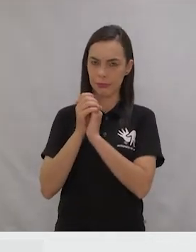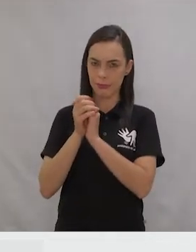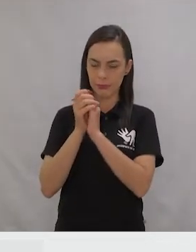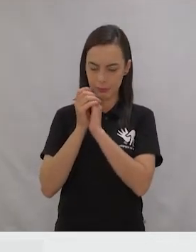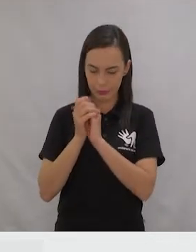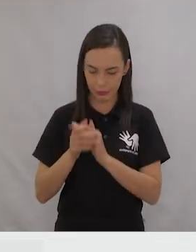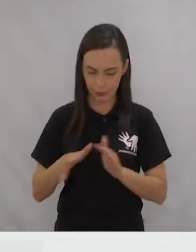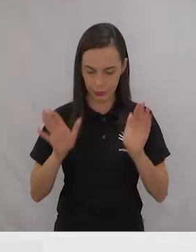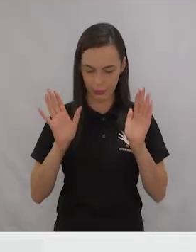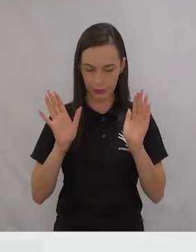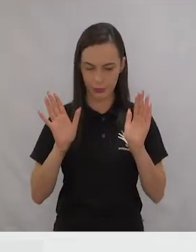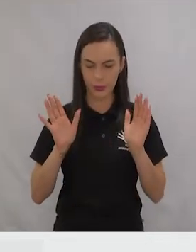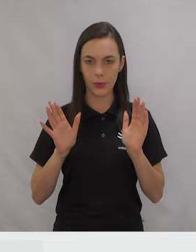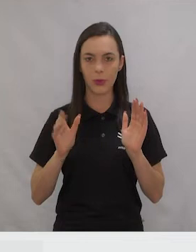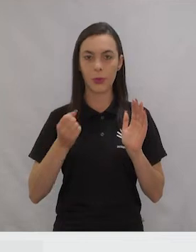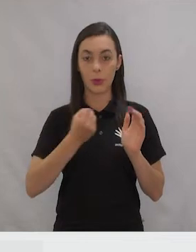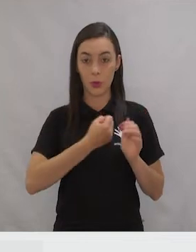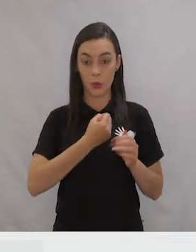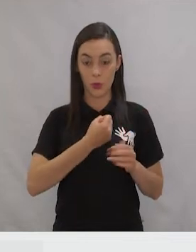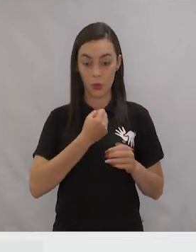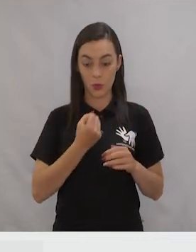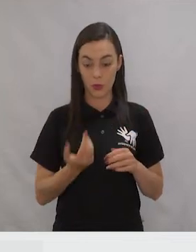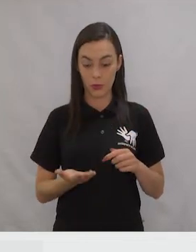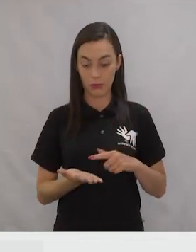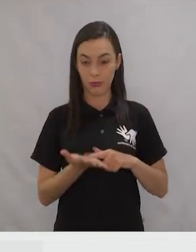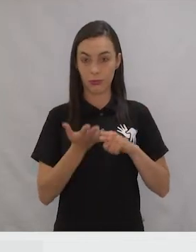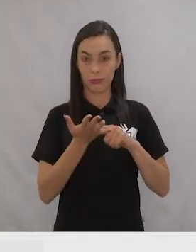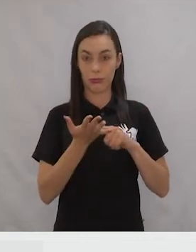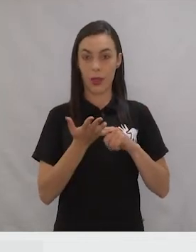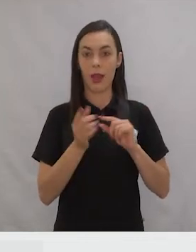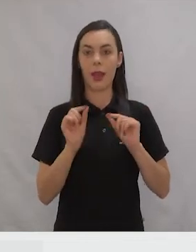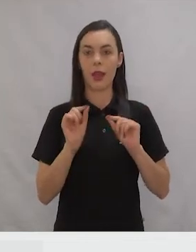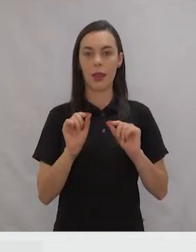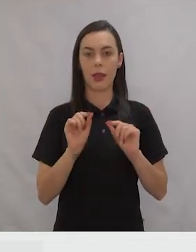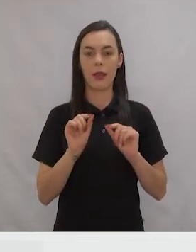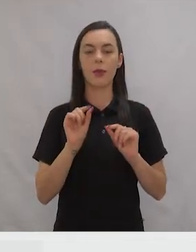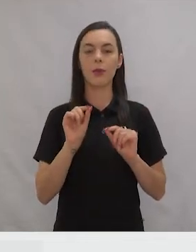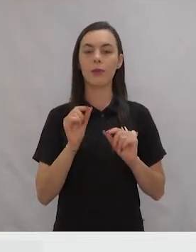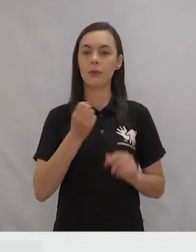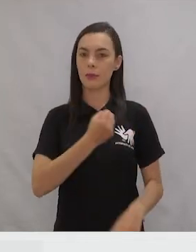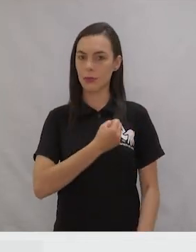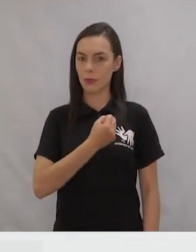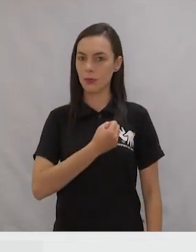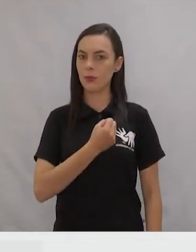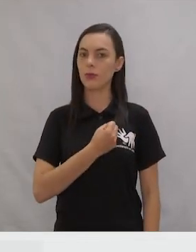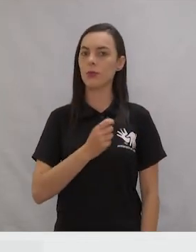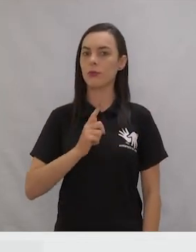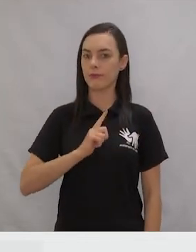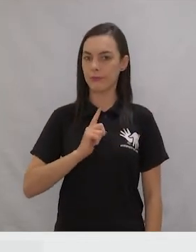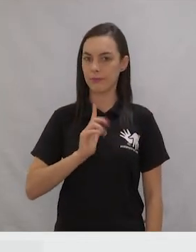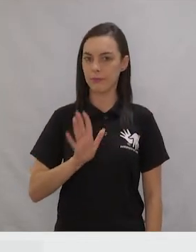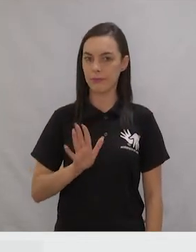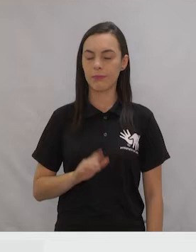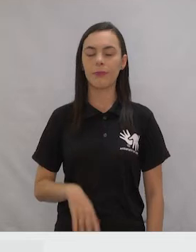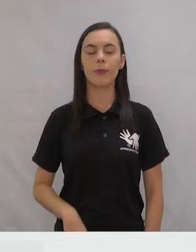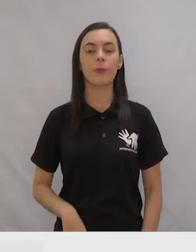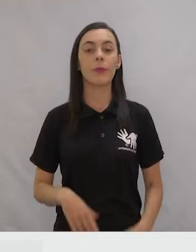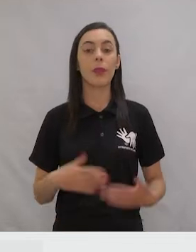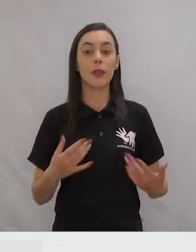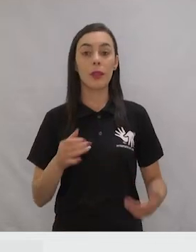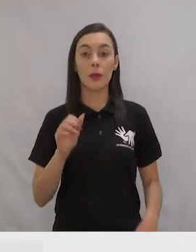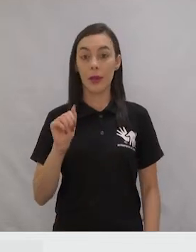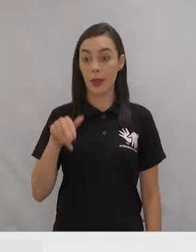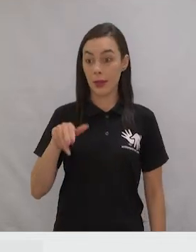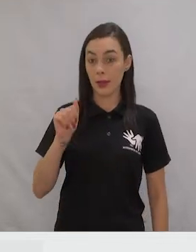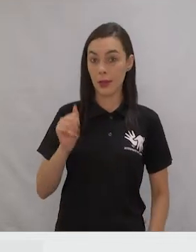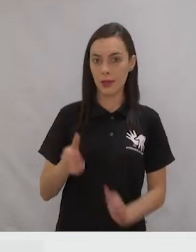dado, quando cai o dado, o que fica em cima é a face, é o que representa a quantidade de que vocês tiraram.